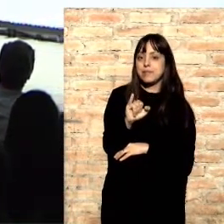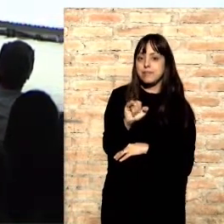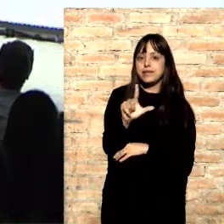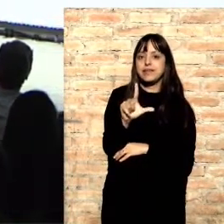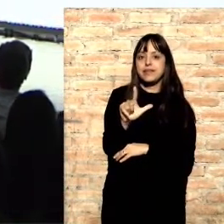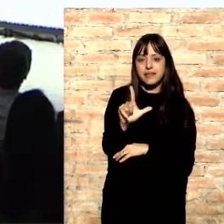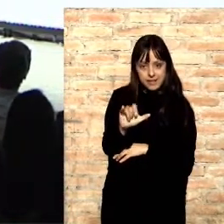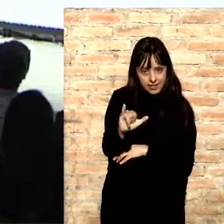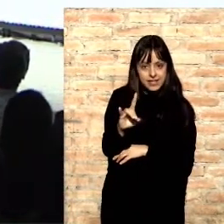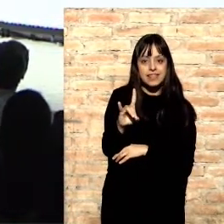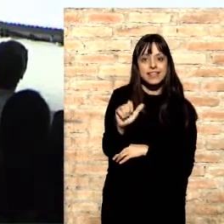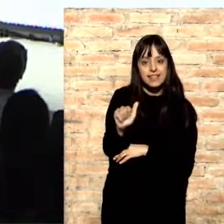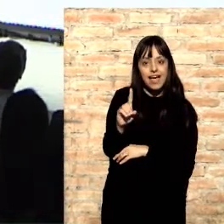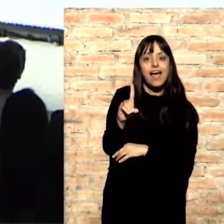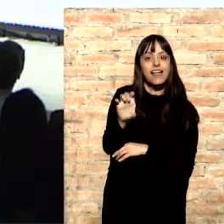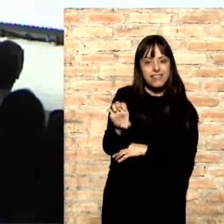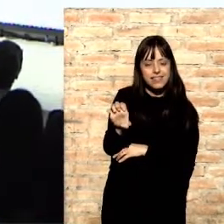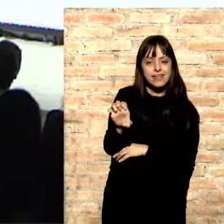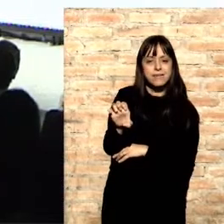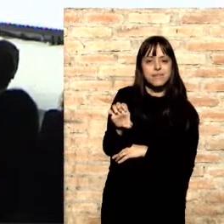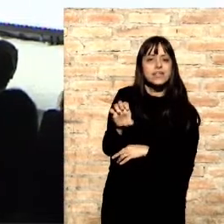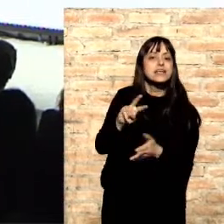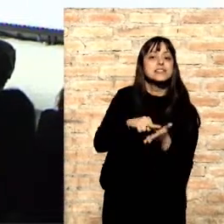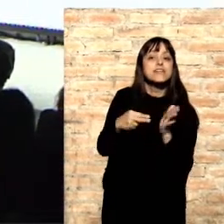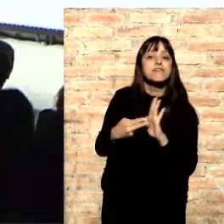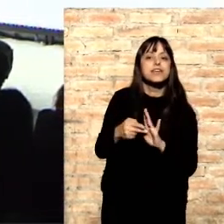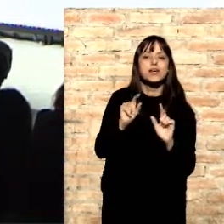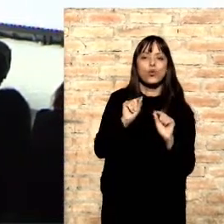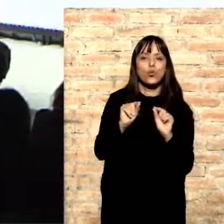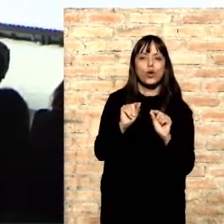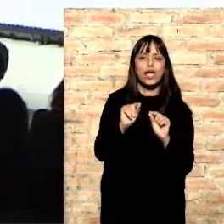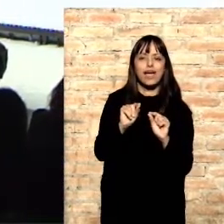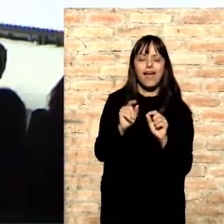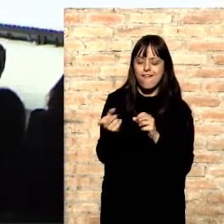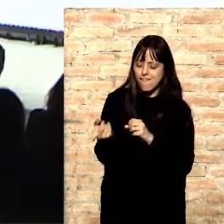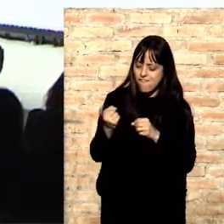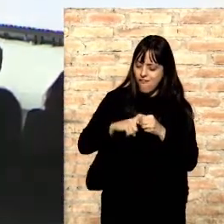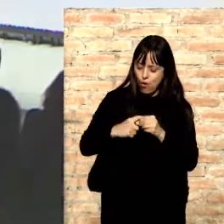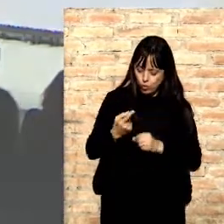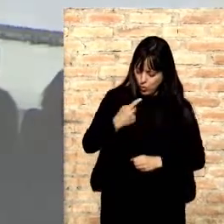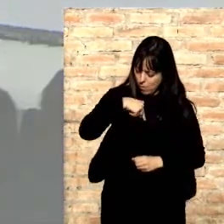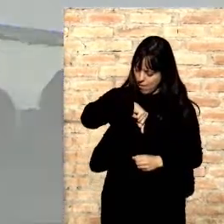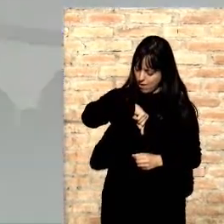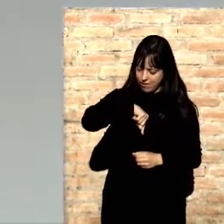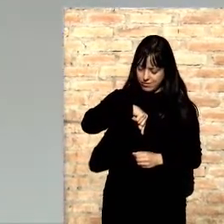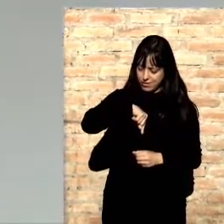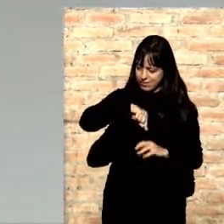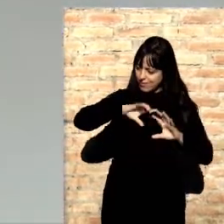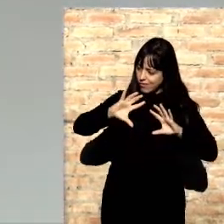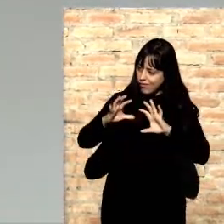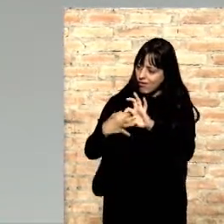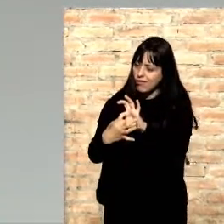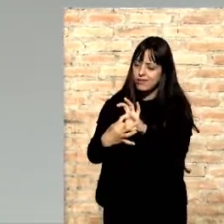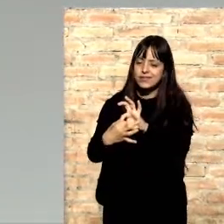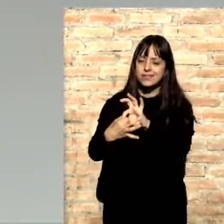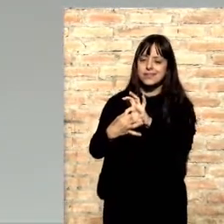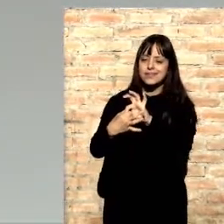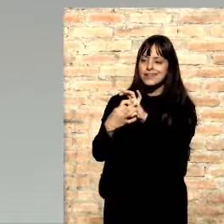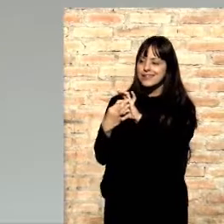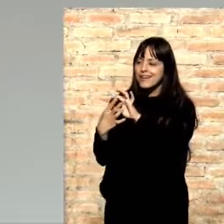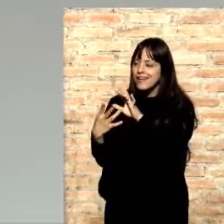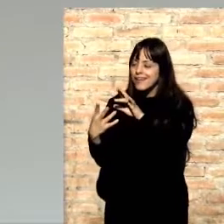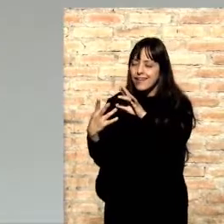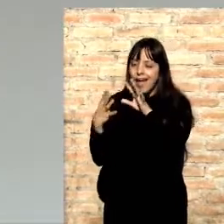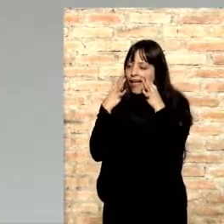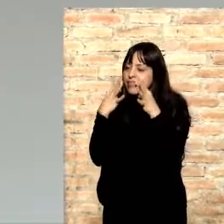urgência de ressignificação da linguagem da escuta do que nos